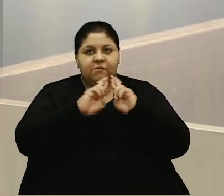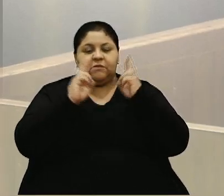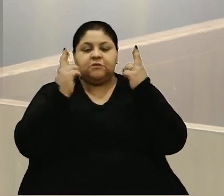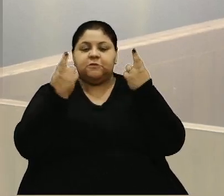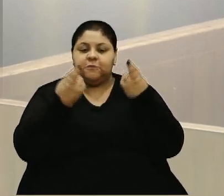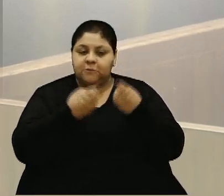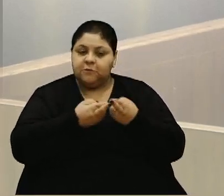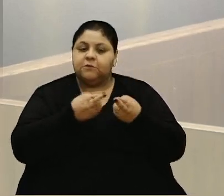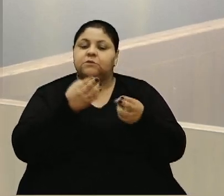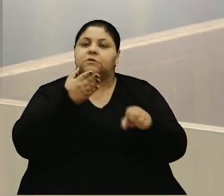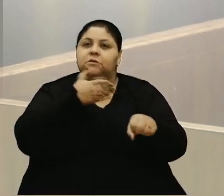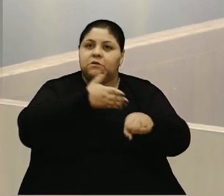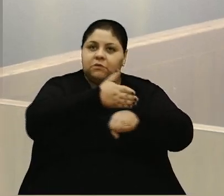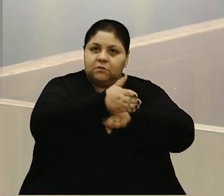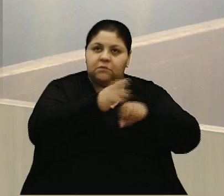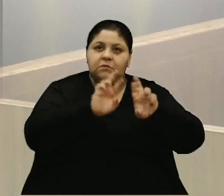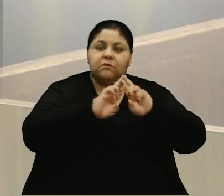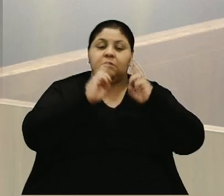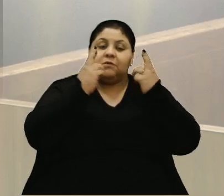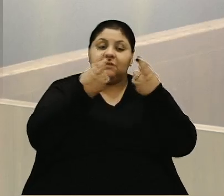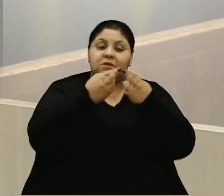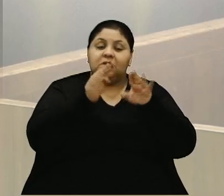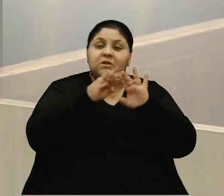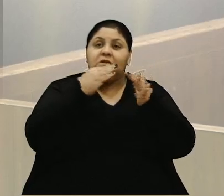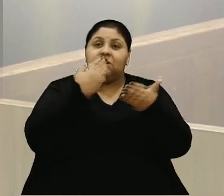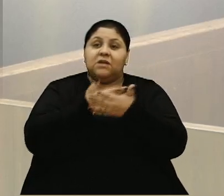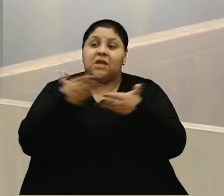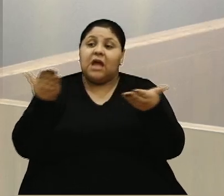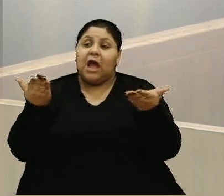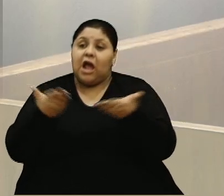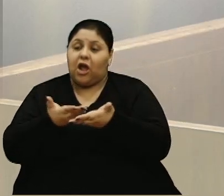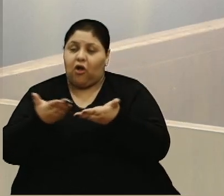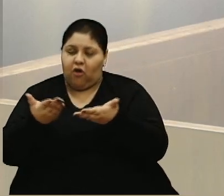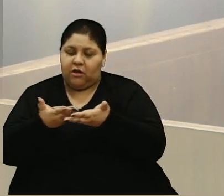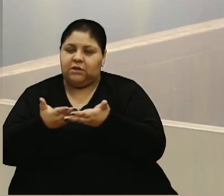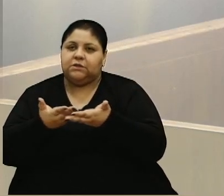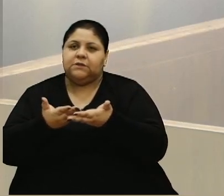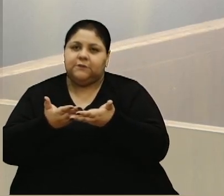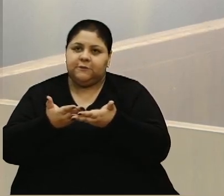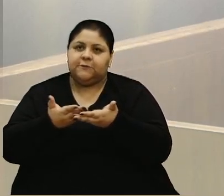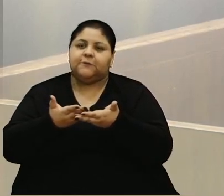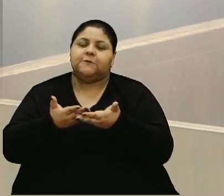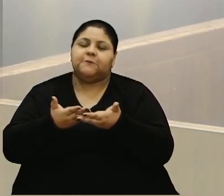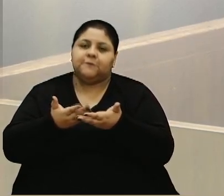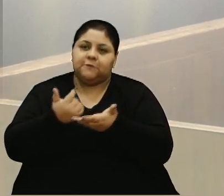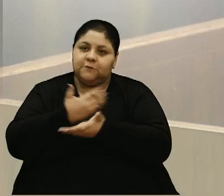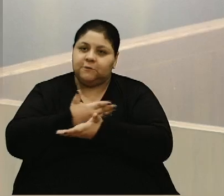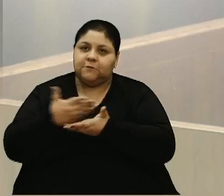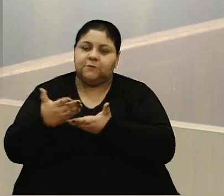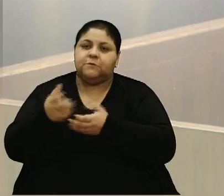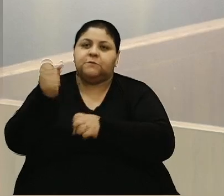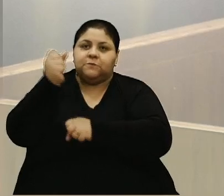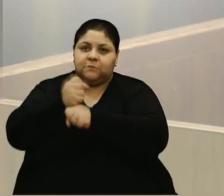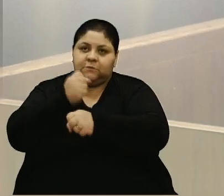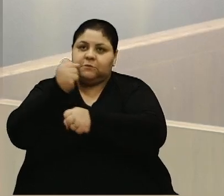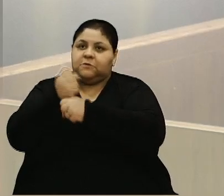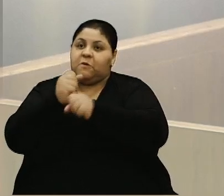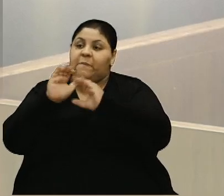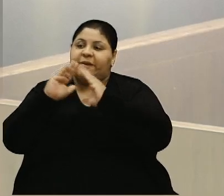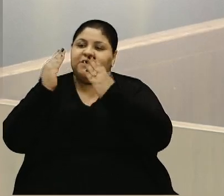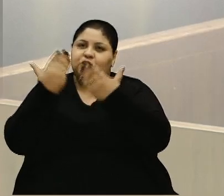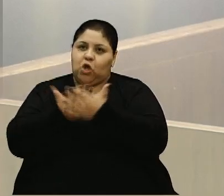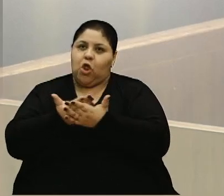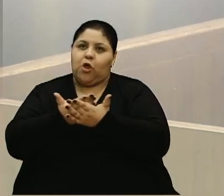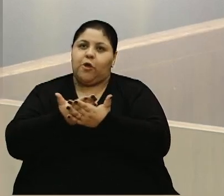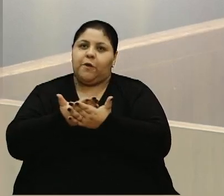disso, participamos na reunião da escola e agora finalmente vai entrar a reforma para aquela escola.